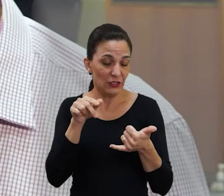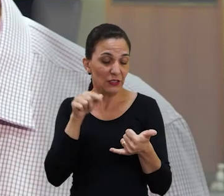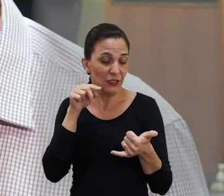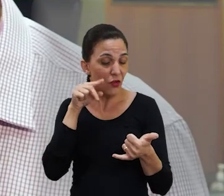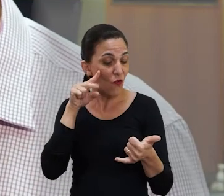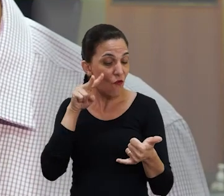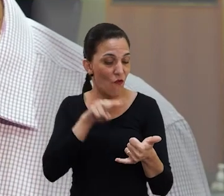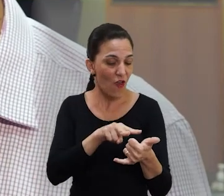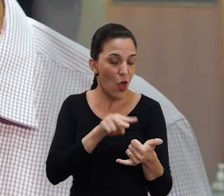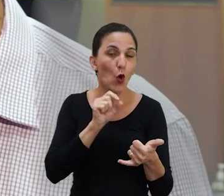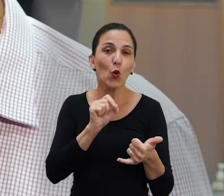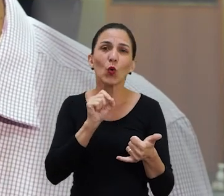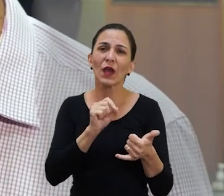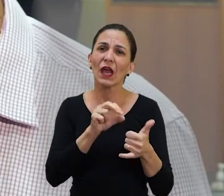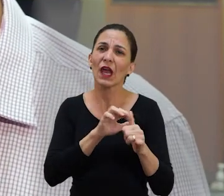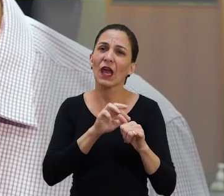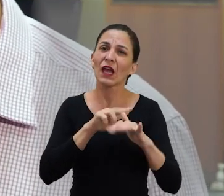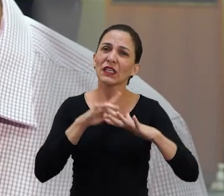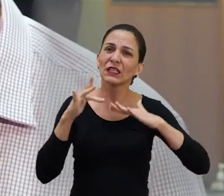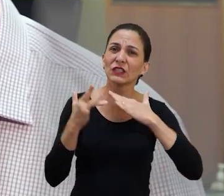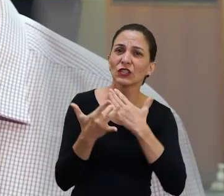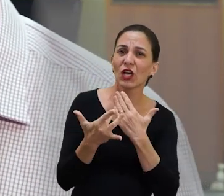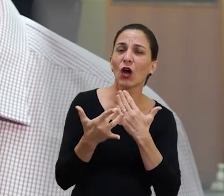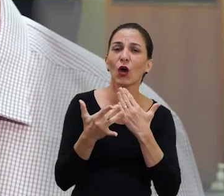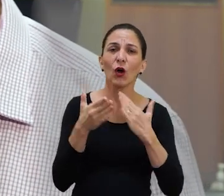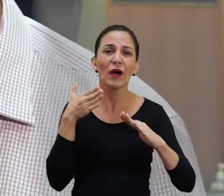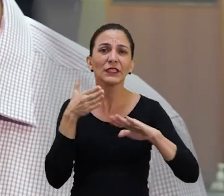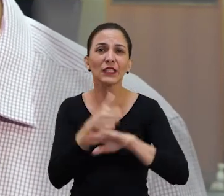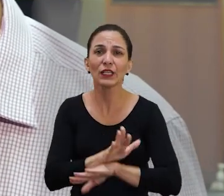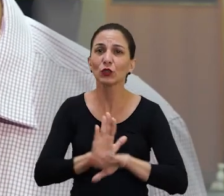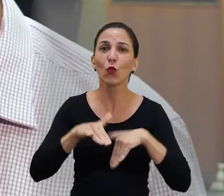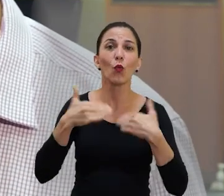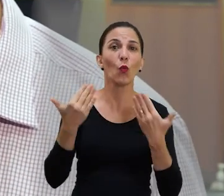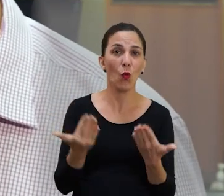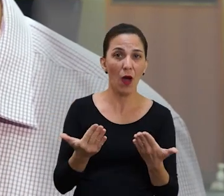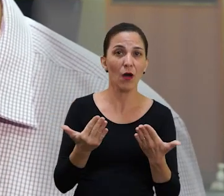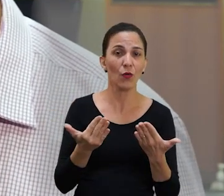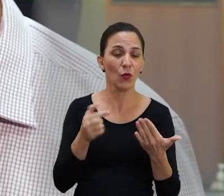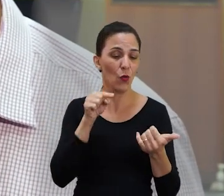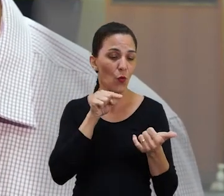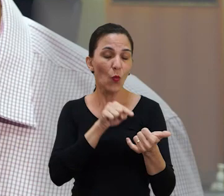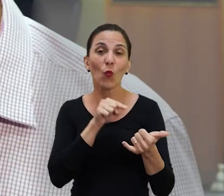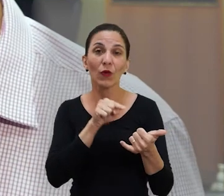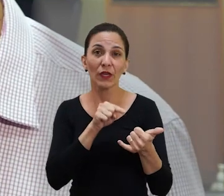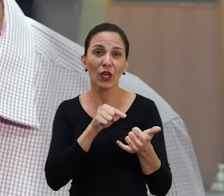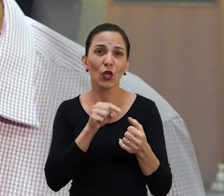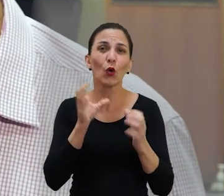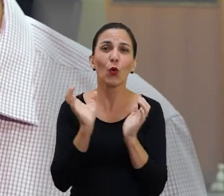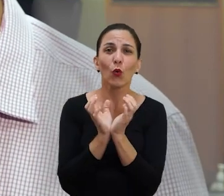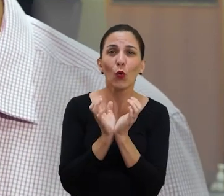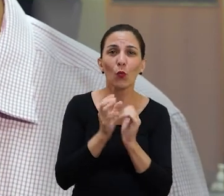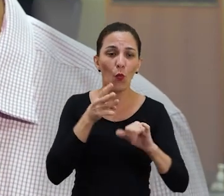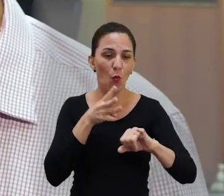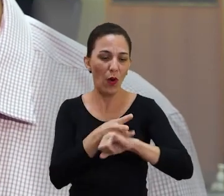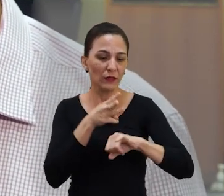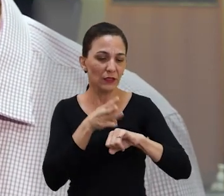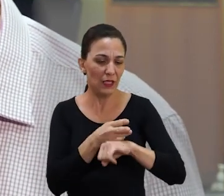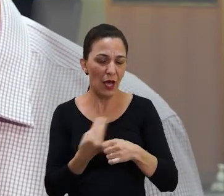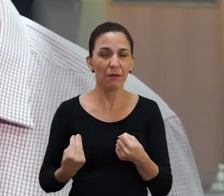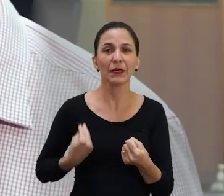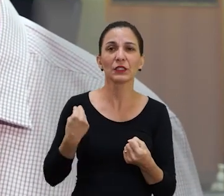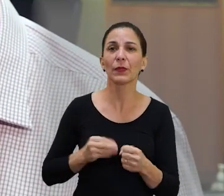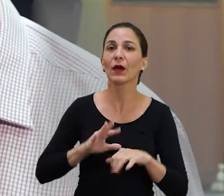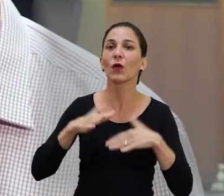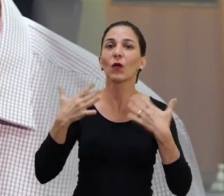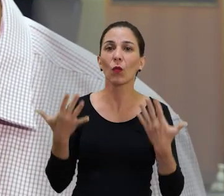junto ao celulares de celulares e seus filhos quais redes sociais eles estão eles estão assistindo quais